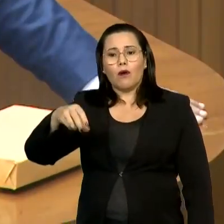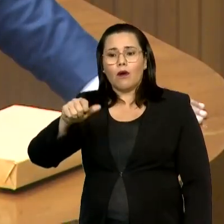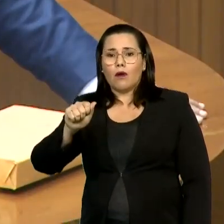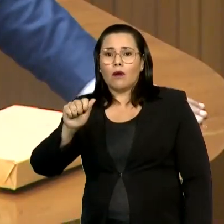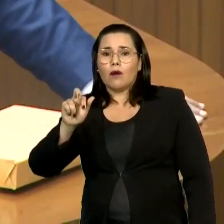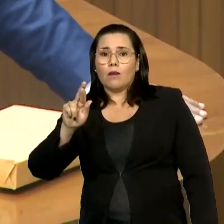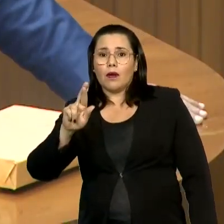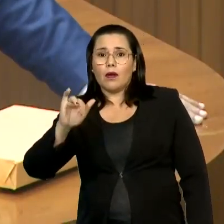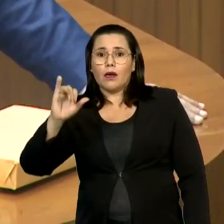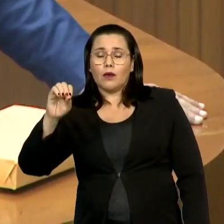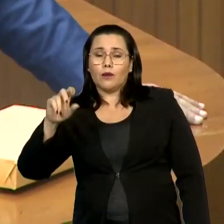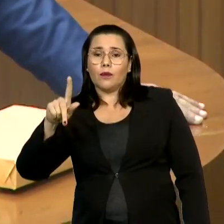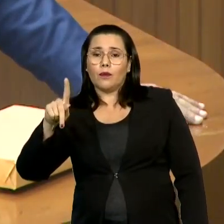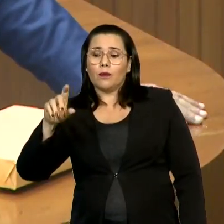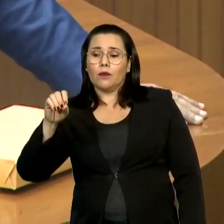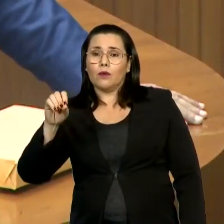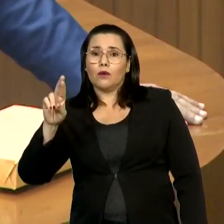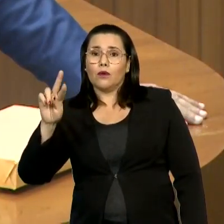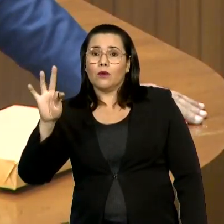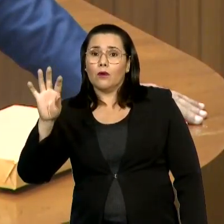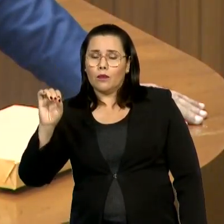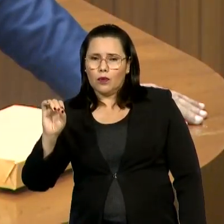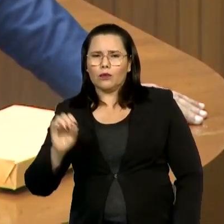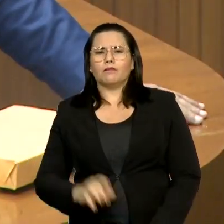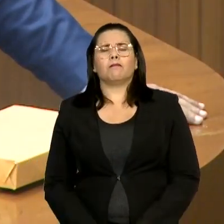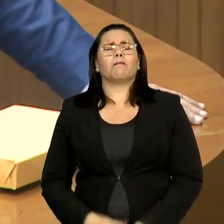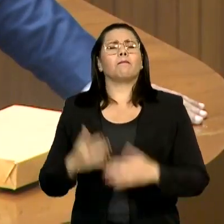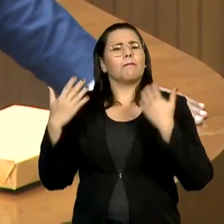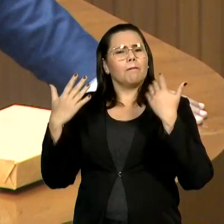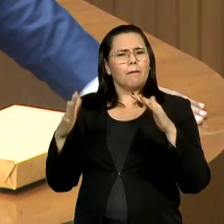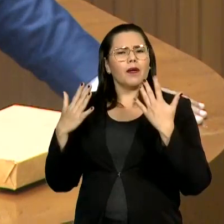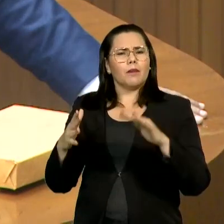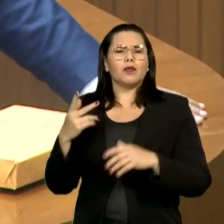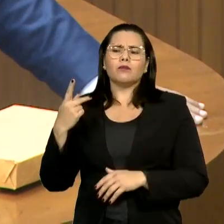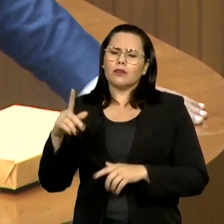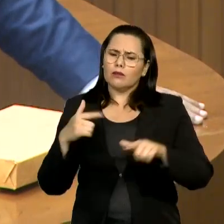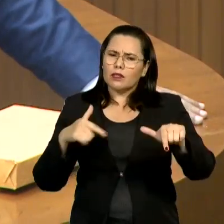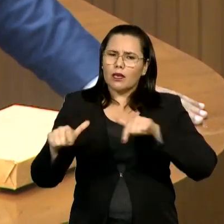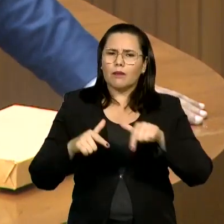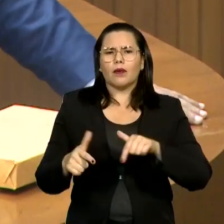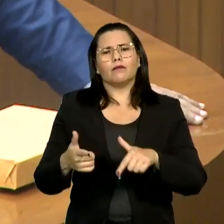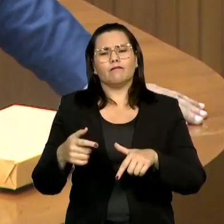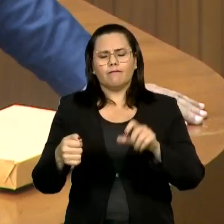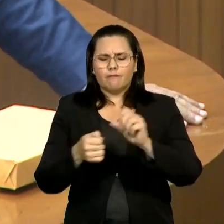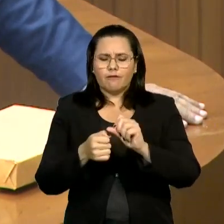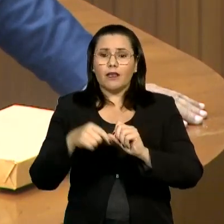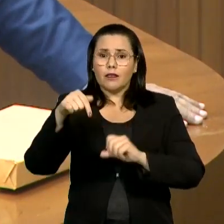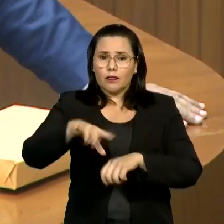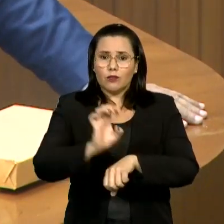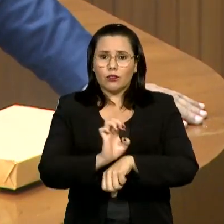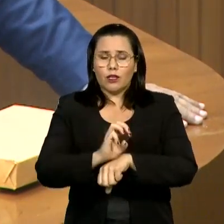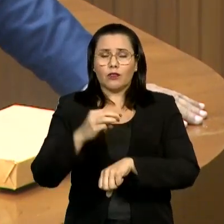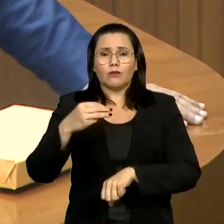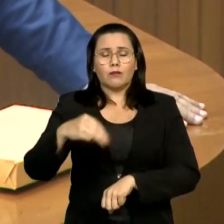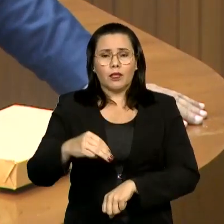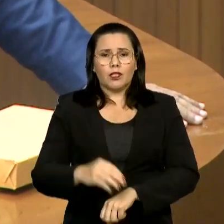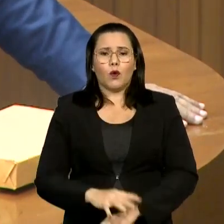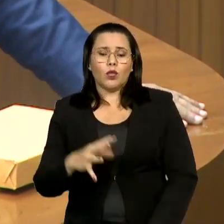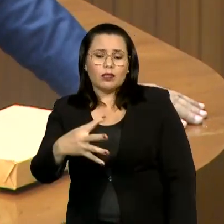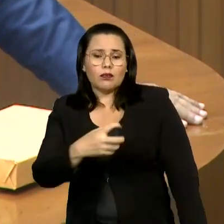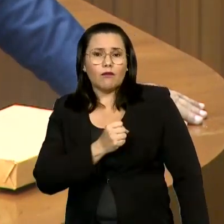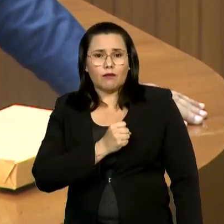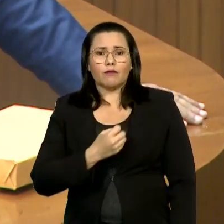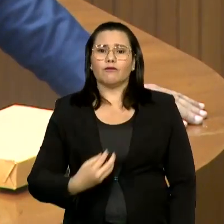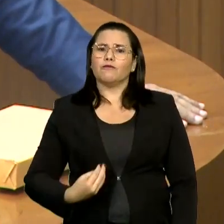que o senhor e a igreja e a comunidade Vida faz no estado do Maranhão, resgatando vidas, dando